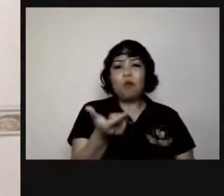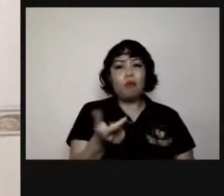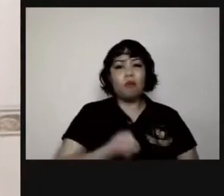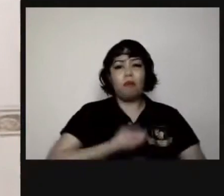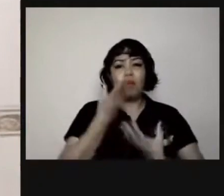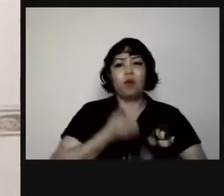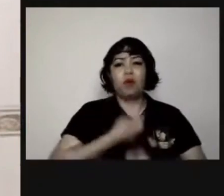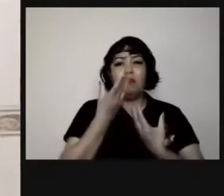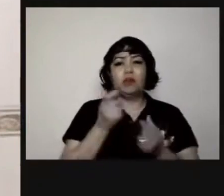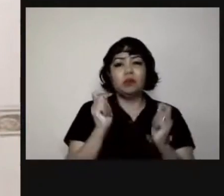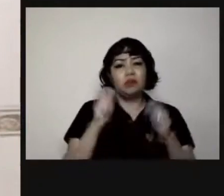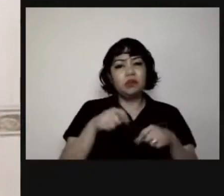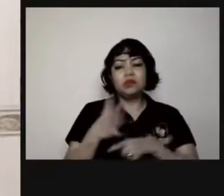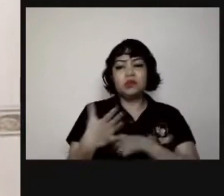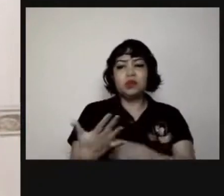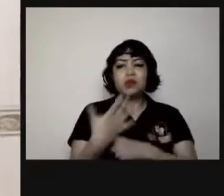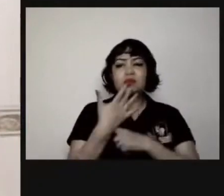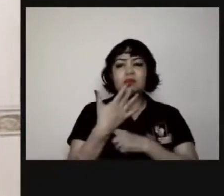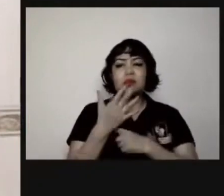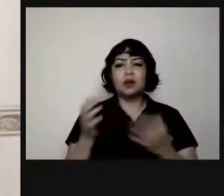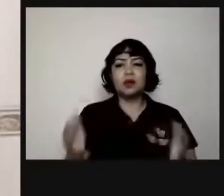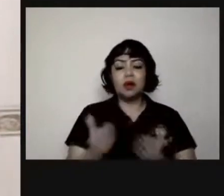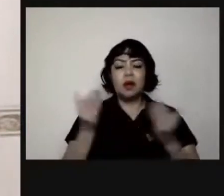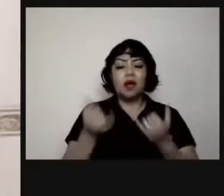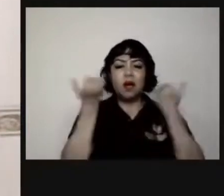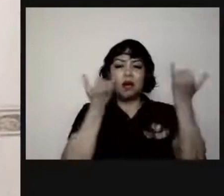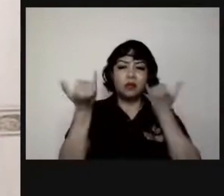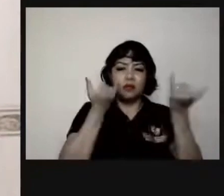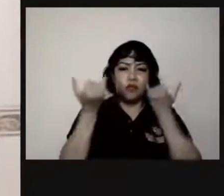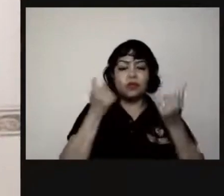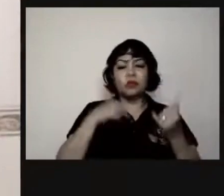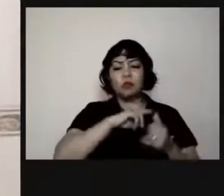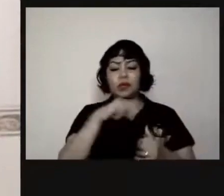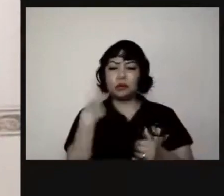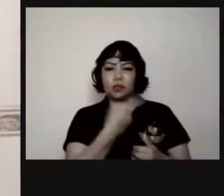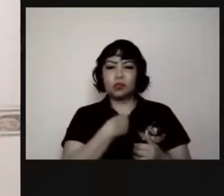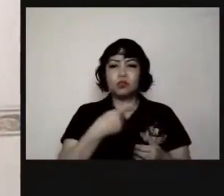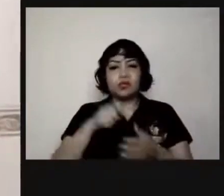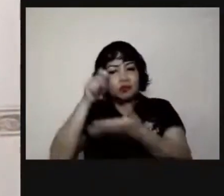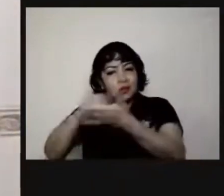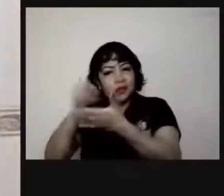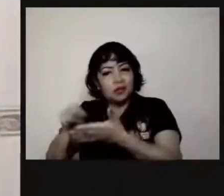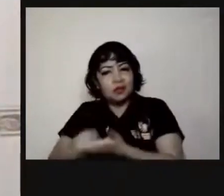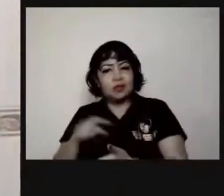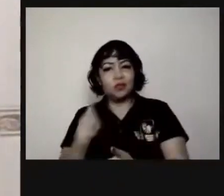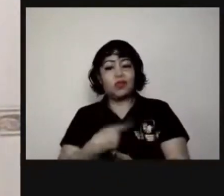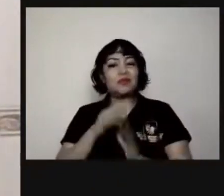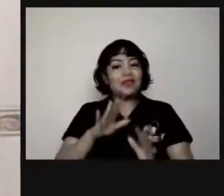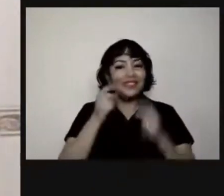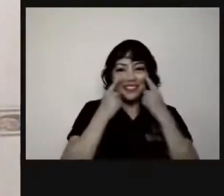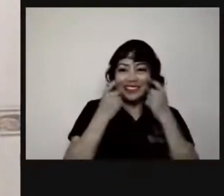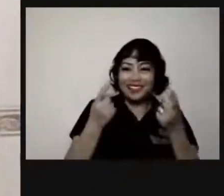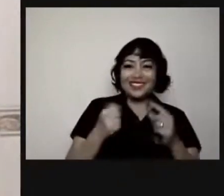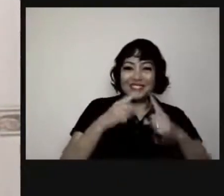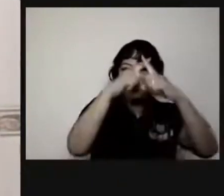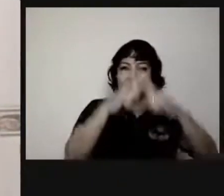nos ajudar a fazer, né, os nossos. Mas eu acho interessante esse concurso e foi assim